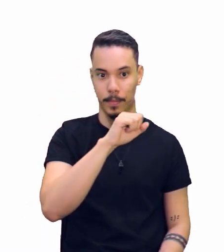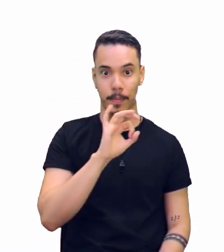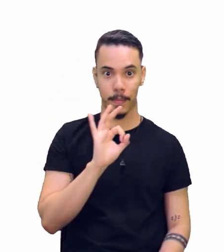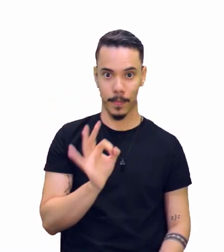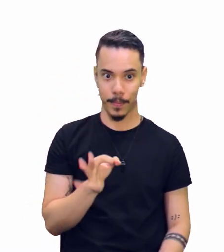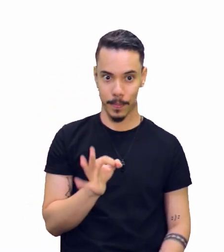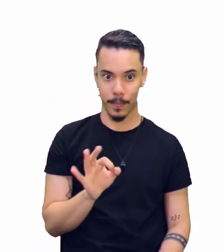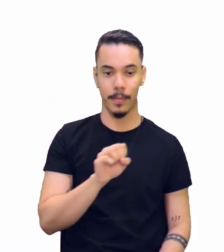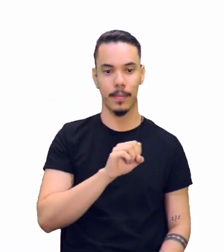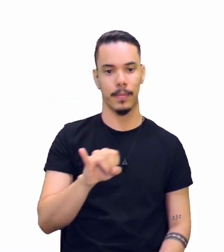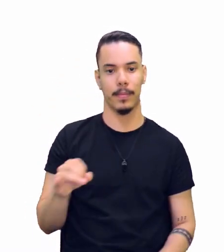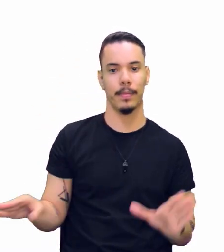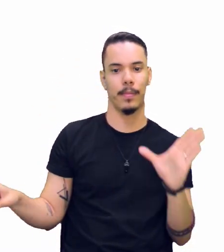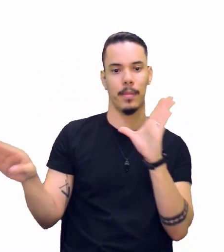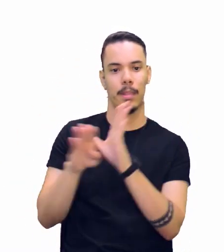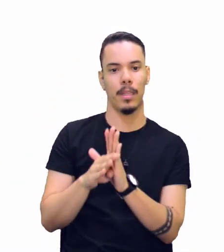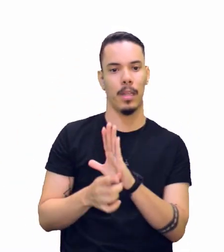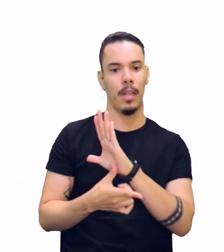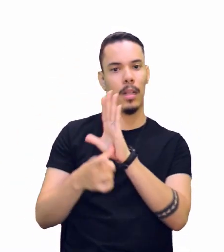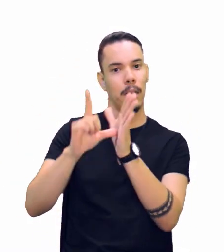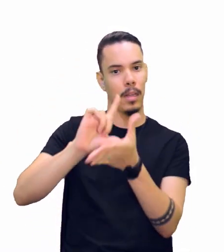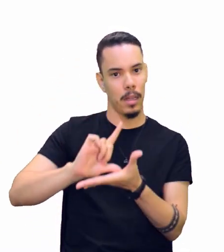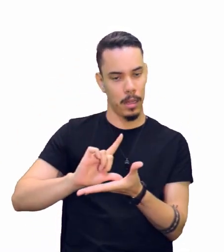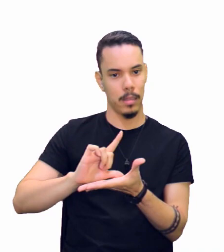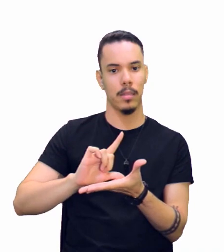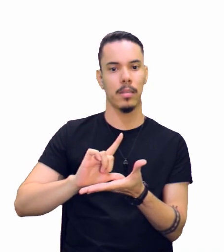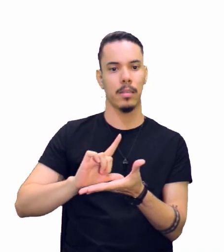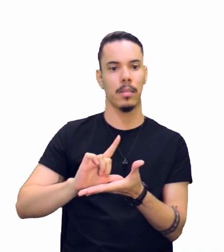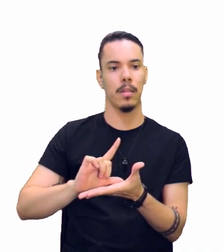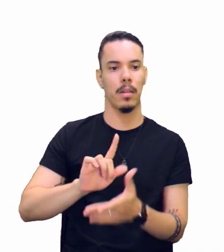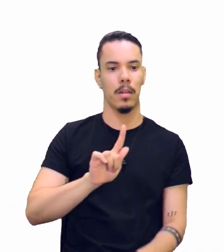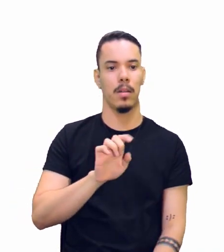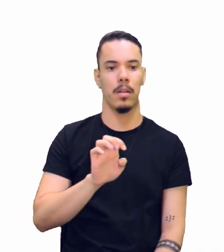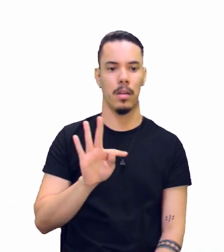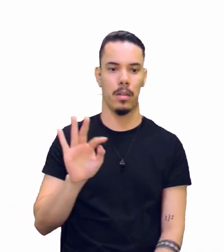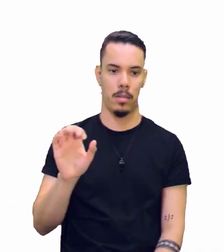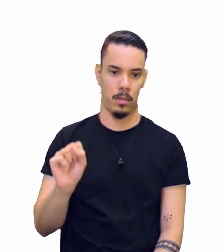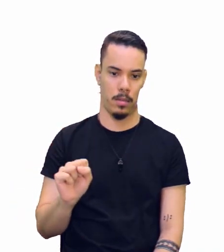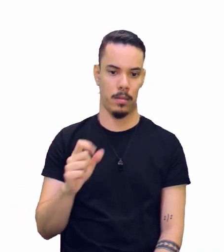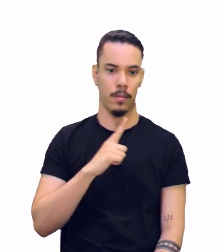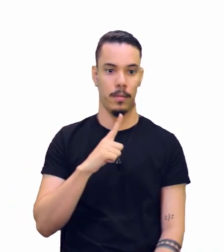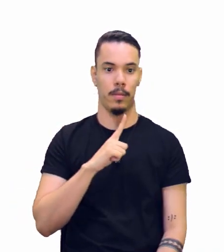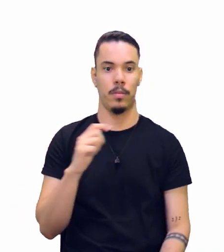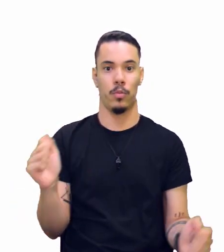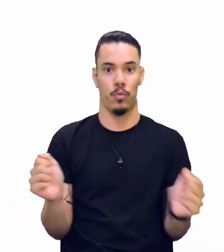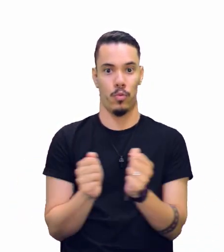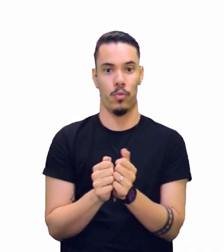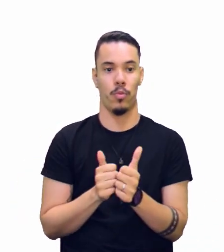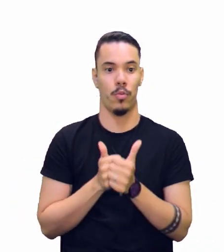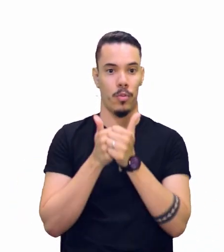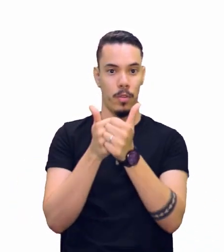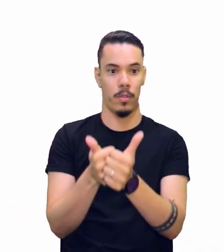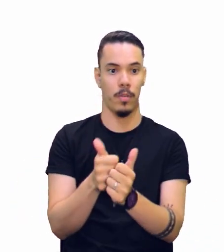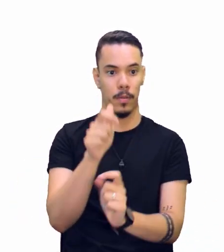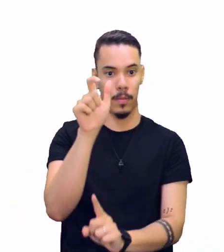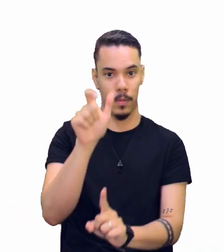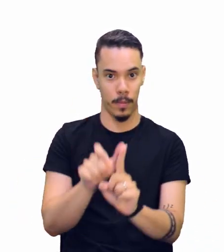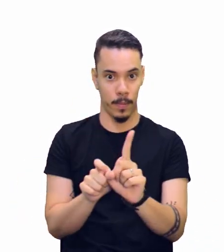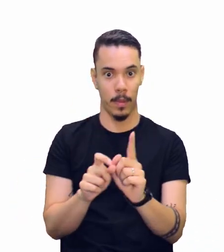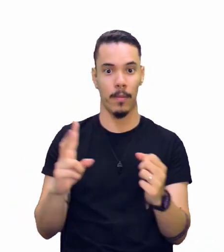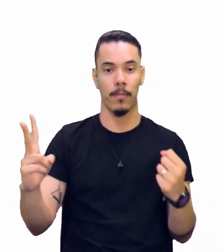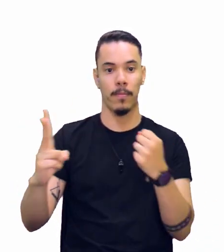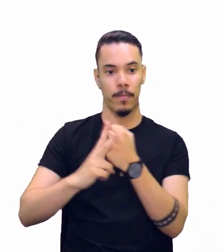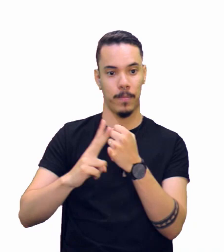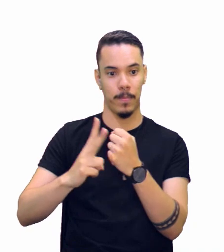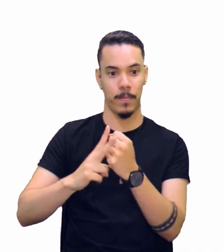before me, se ela chegar lá antes de mim, get está conjugado de acordo com o meu sujeito, flexão